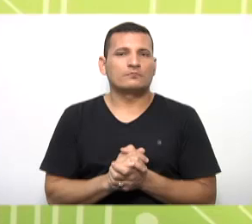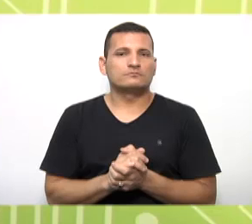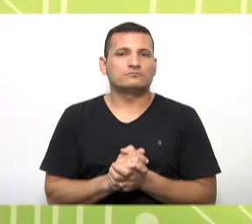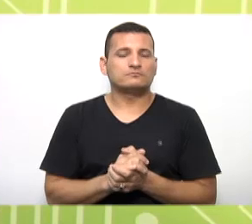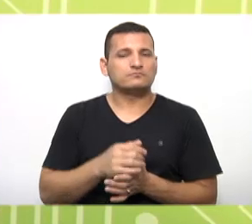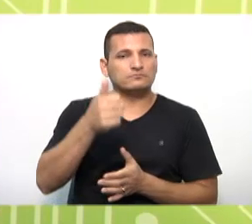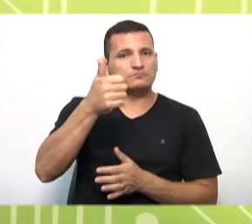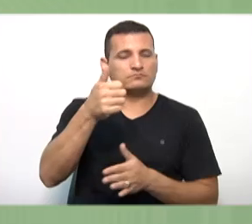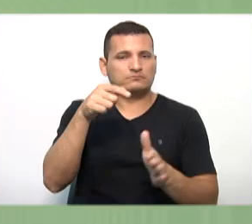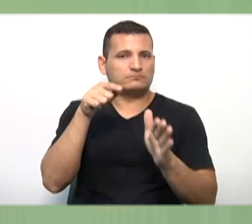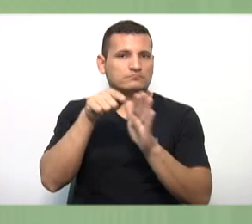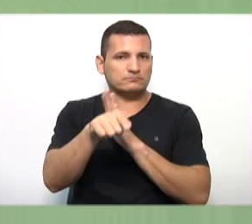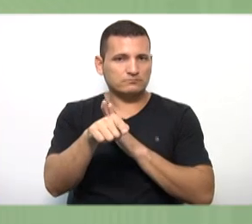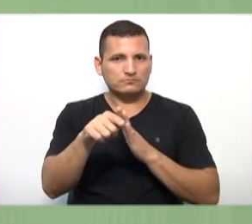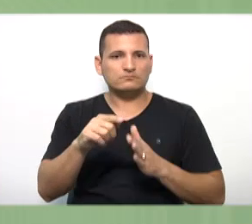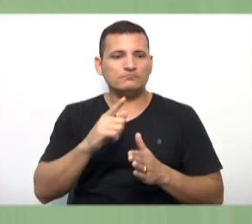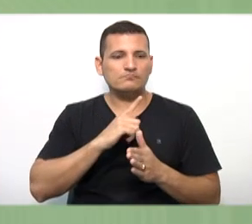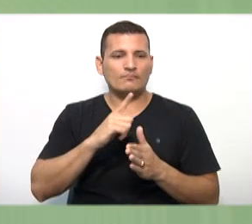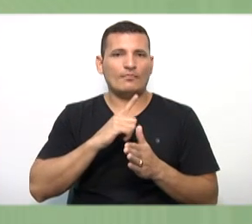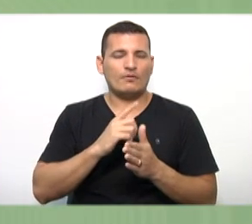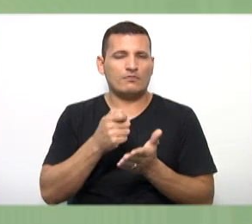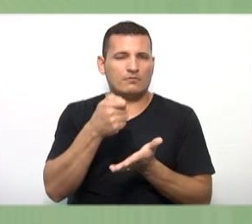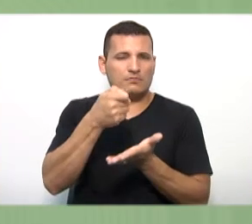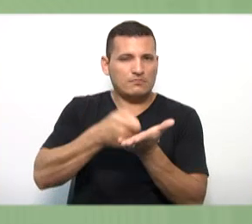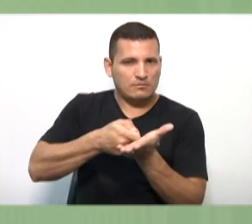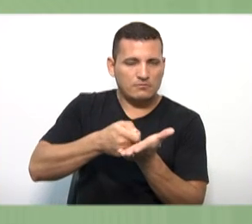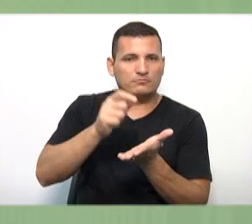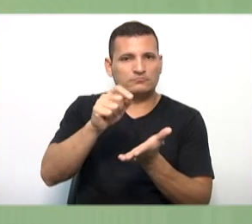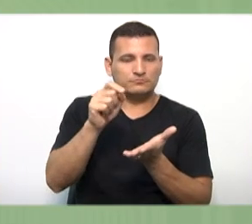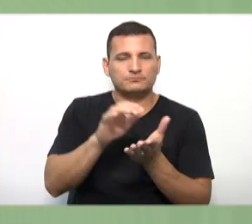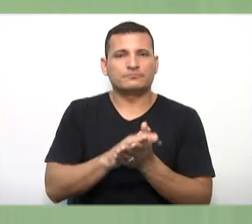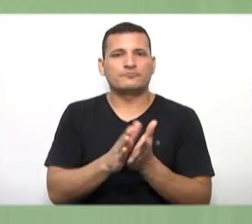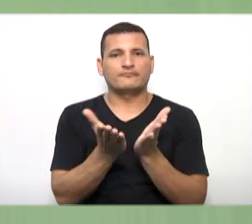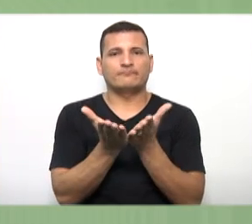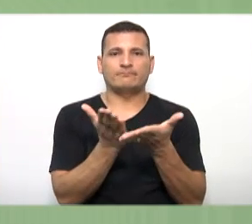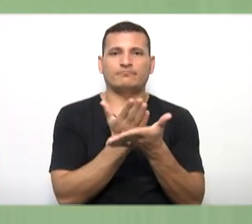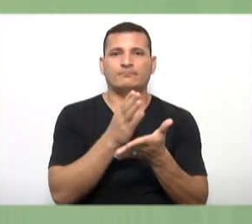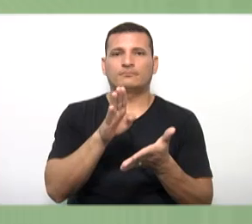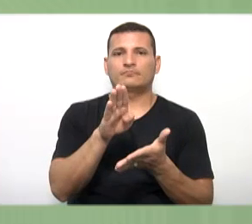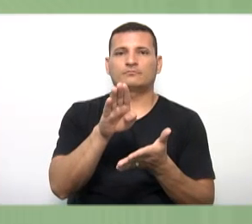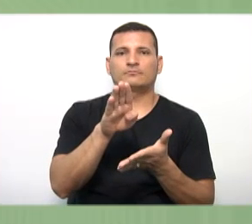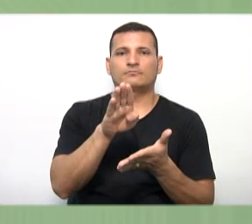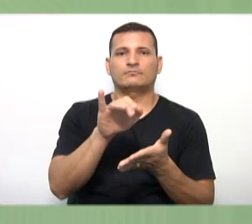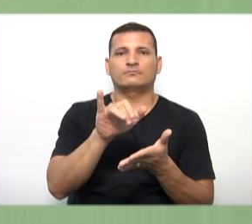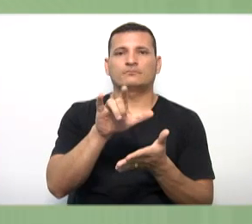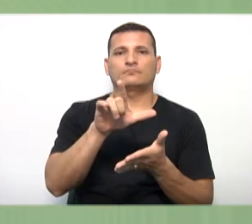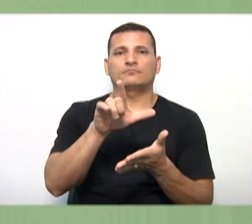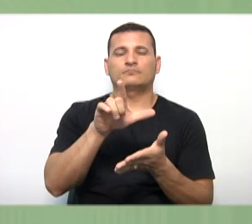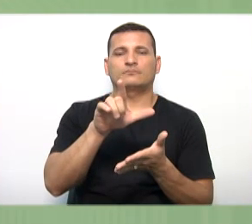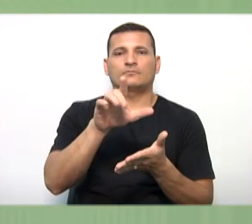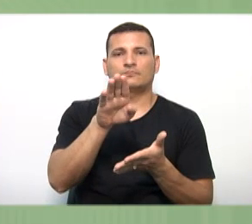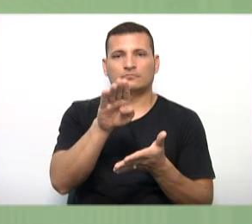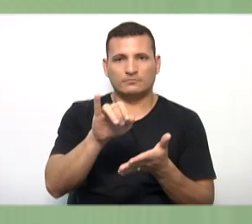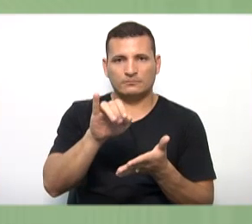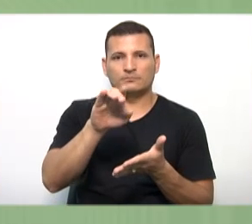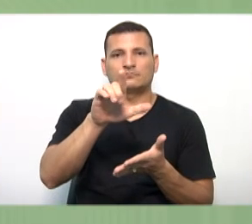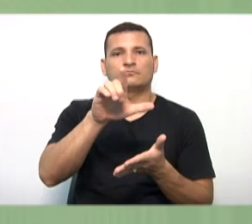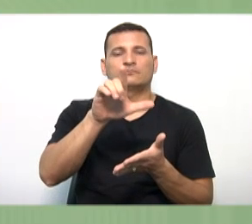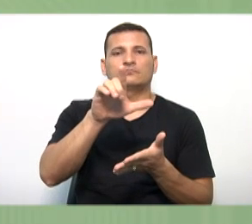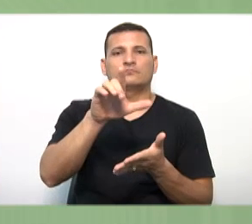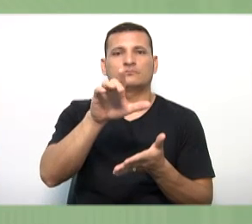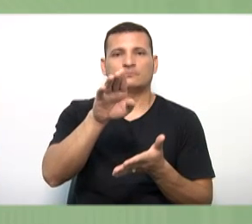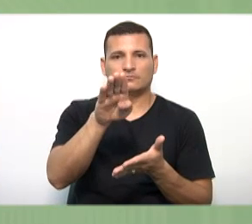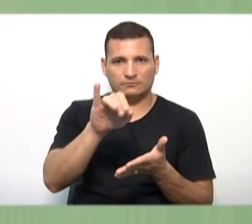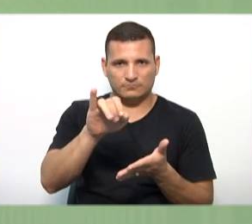questão, ele traz a afirmativa aqui na Bíblia, no livro de Êxodo, no capítulo 18,